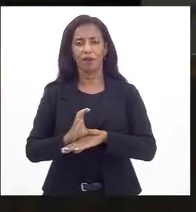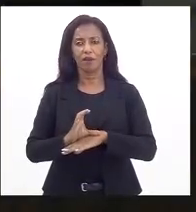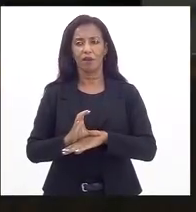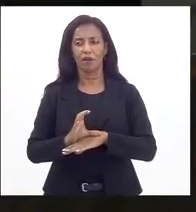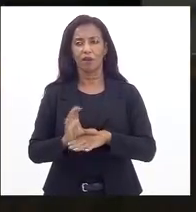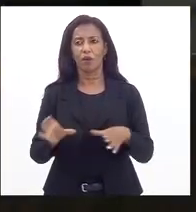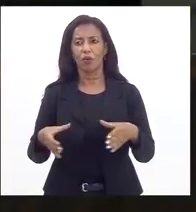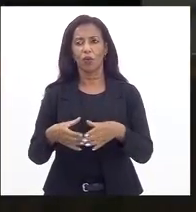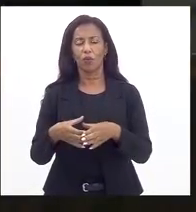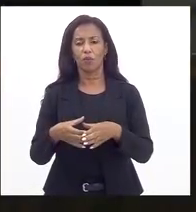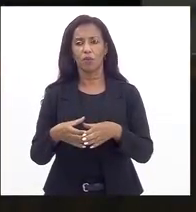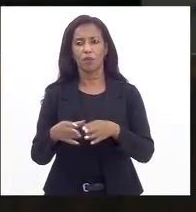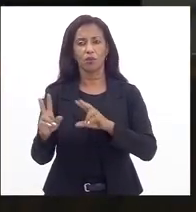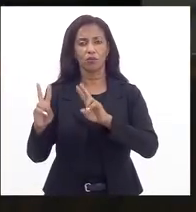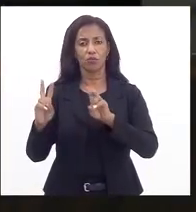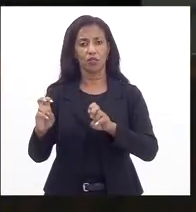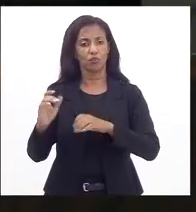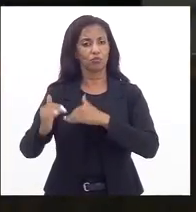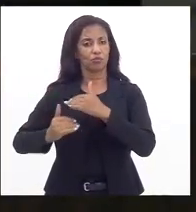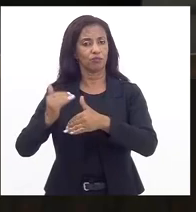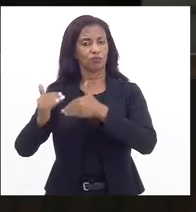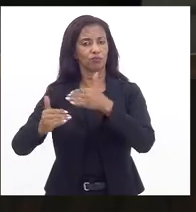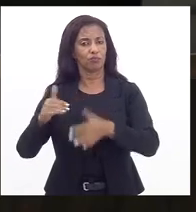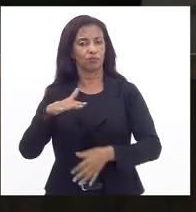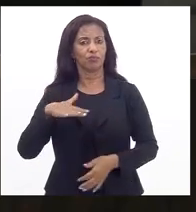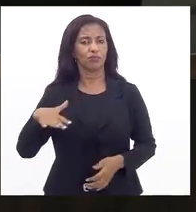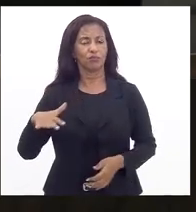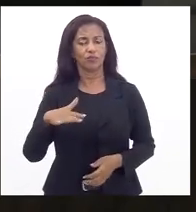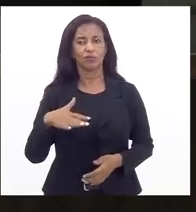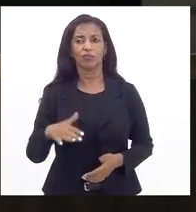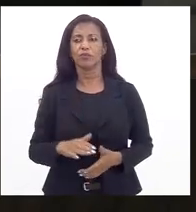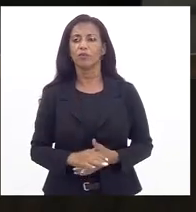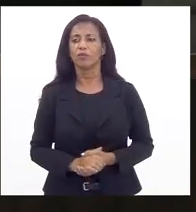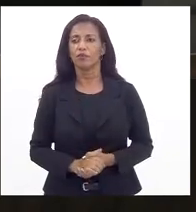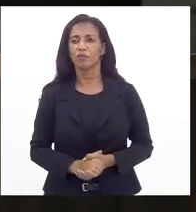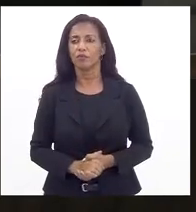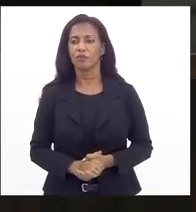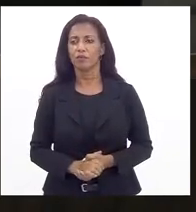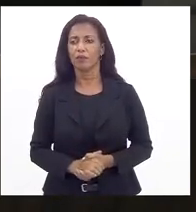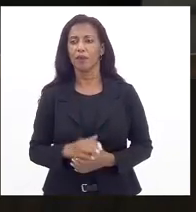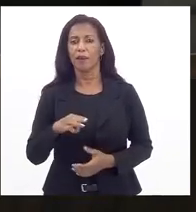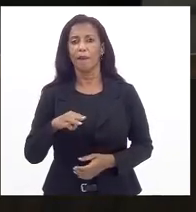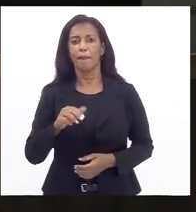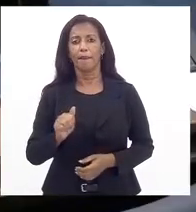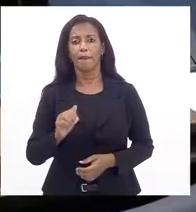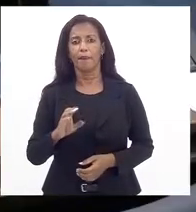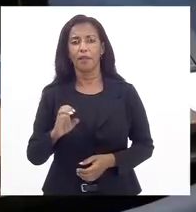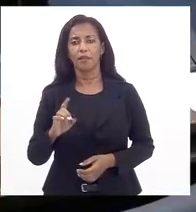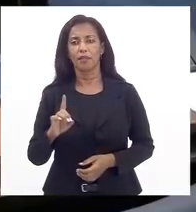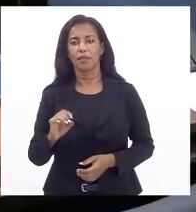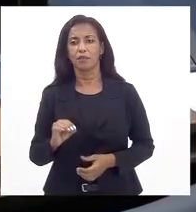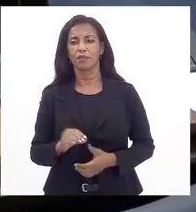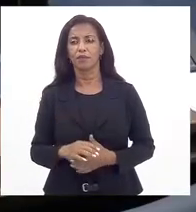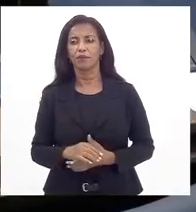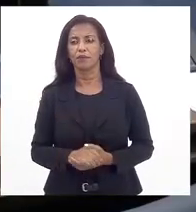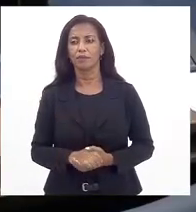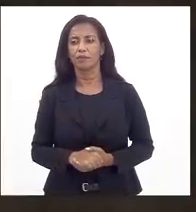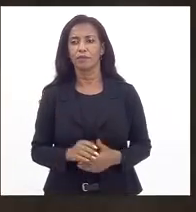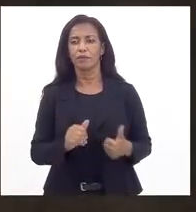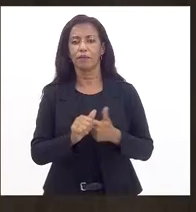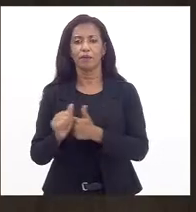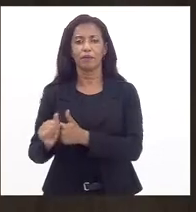de assuntos municipais e desenvolvimento Regional Nobre deputado Carlos Macedo quem